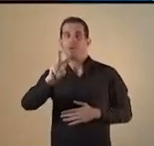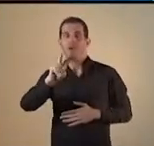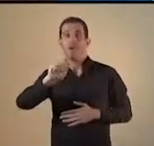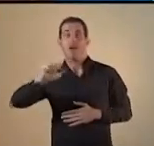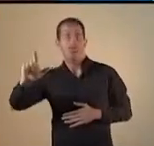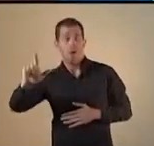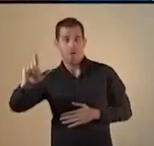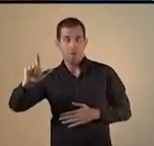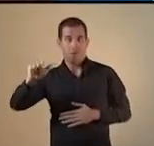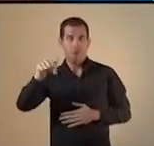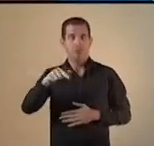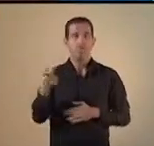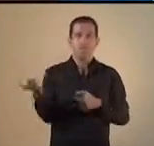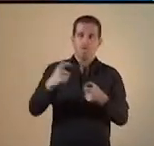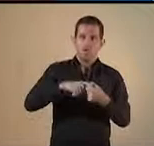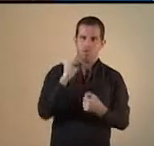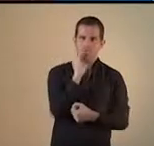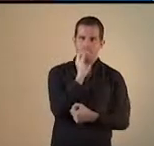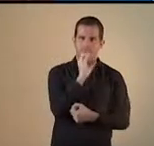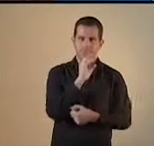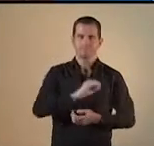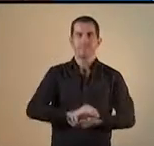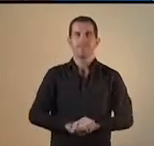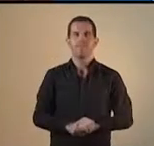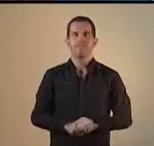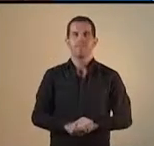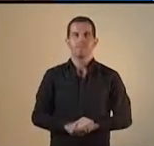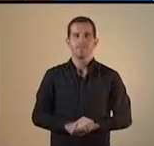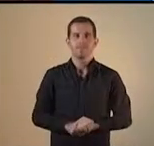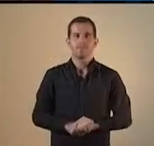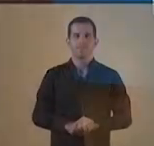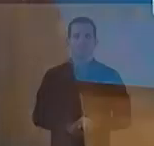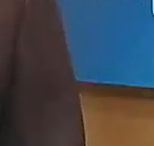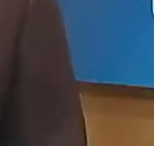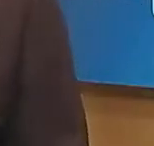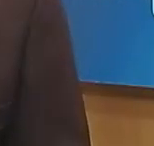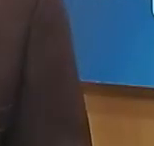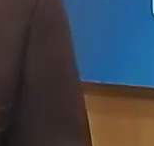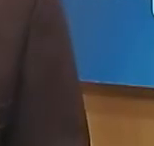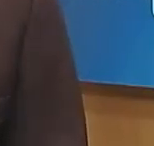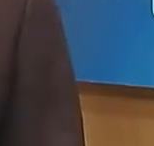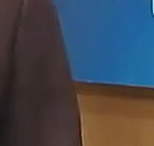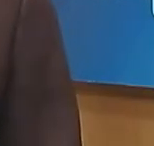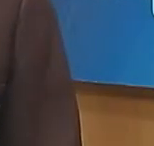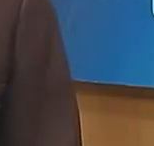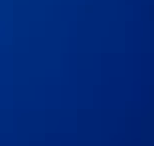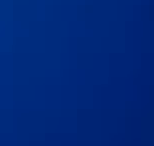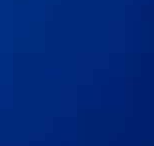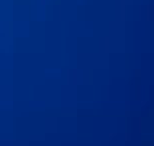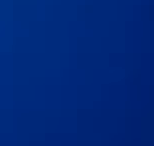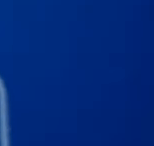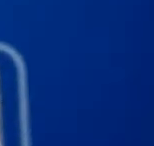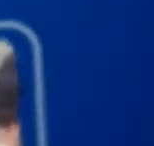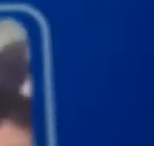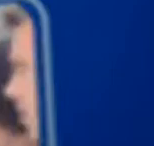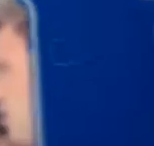no programa Espaço Cidadão, que só tem aqui na sua TVA, e nós já voltamos.